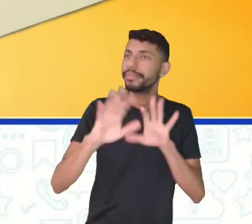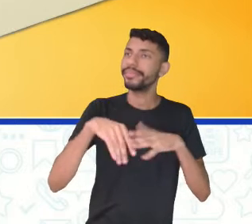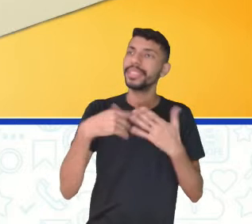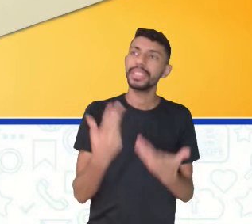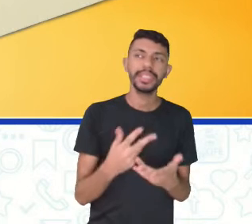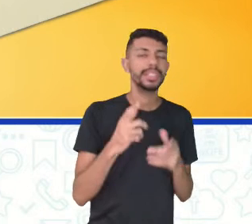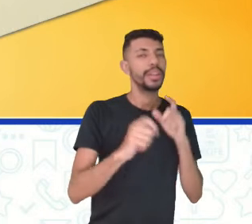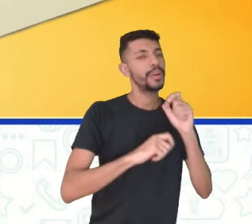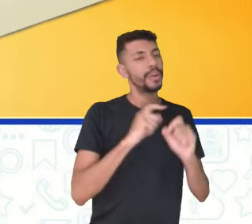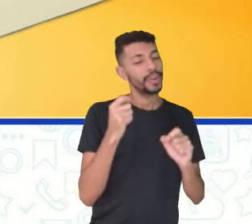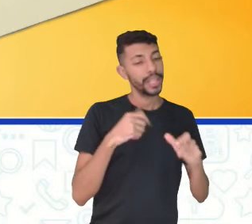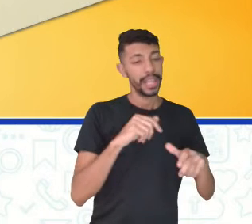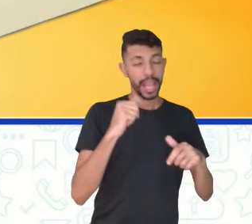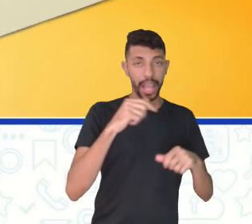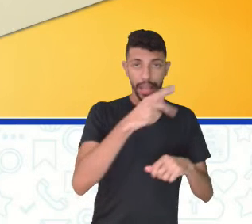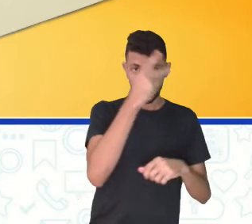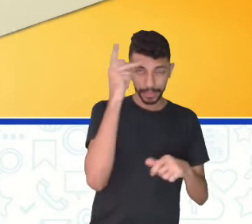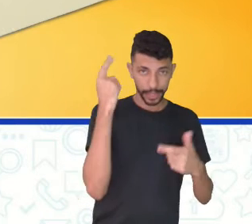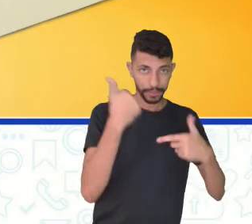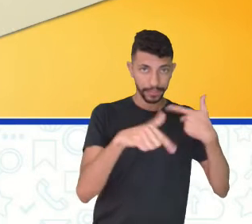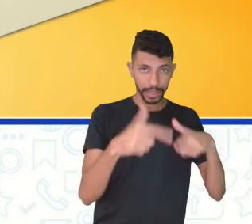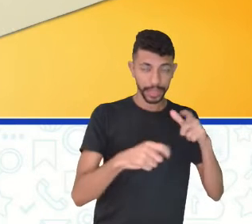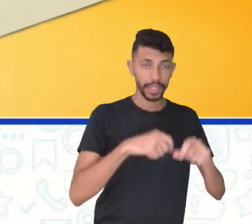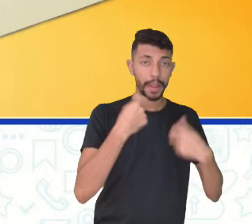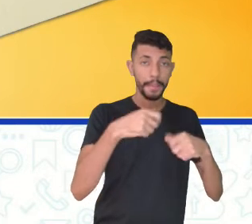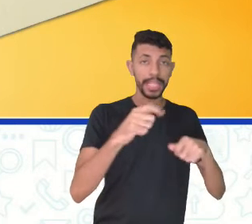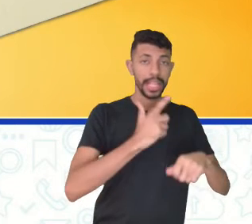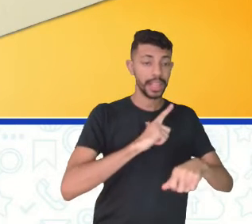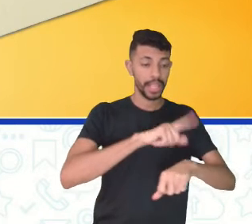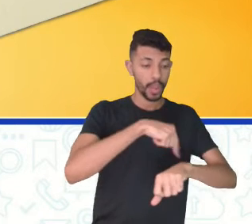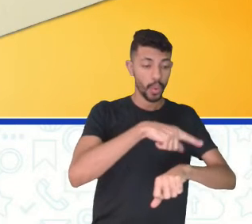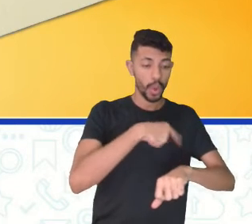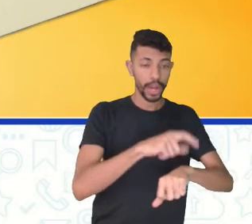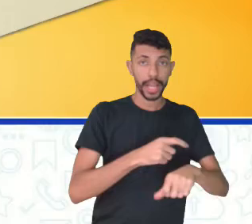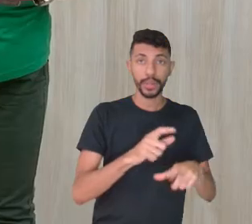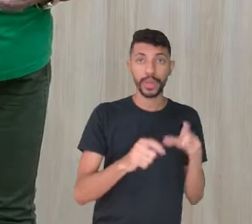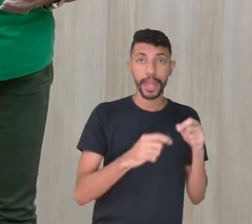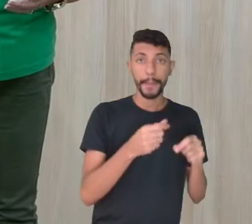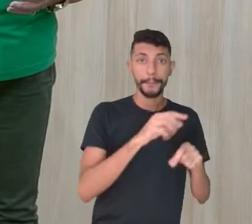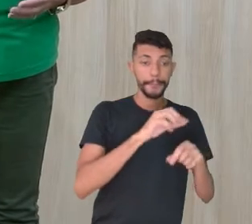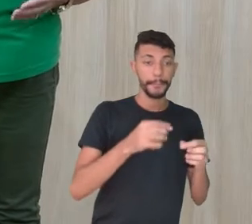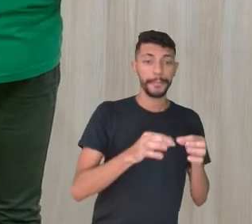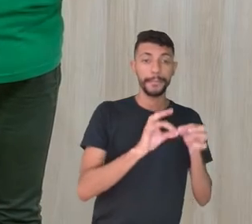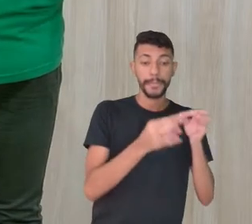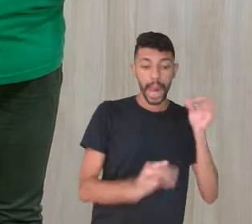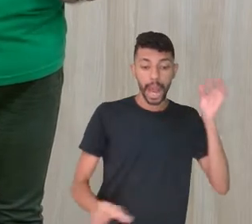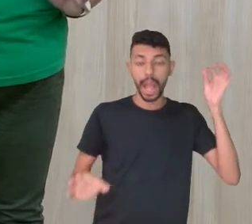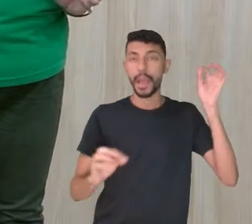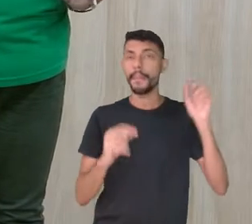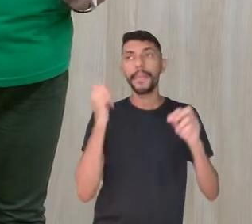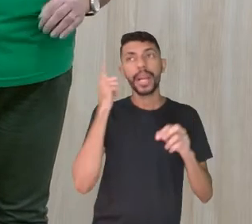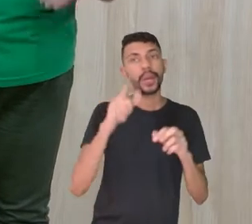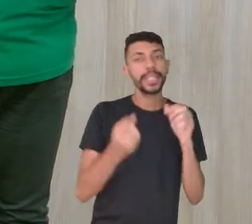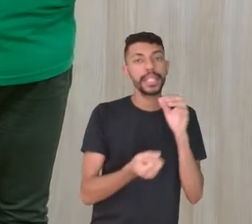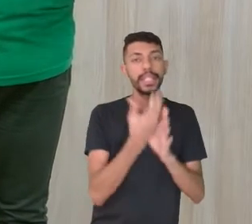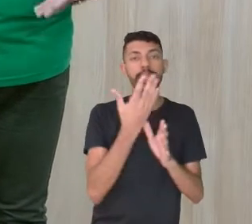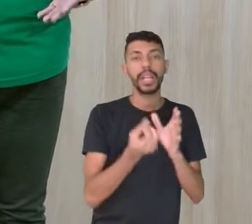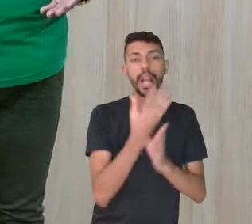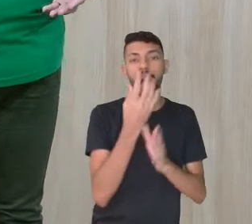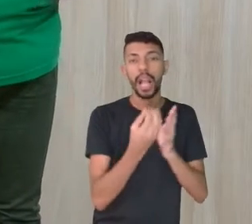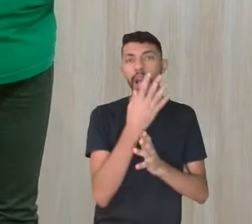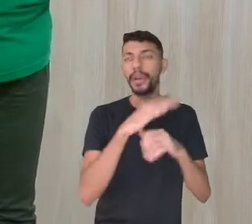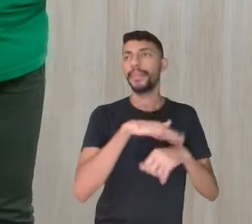agora que ter um horário mais, vamos dizer assim, mais ampliado para produzir aquela quantidade. E isso aí também traz